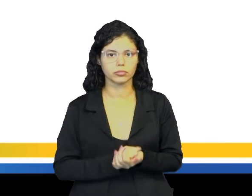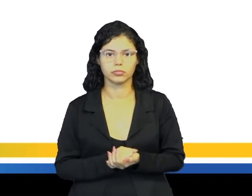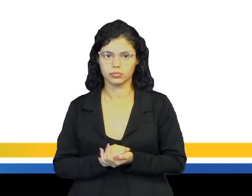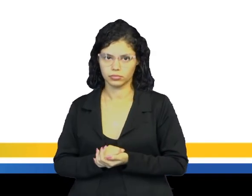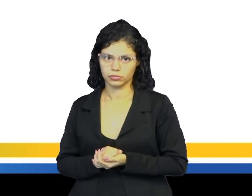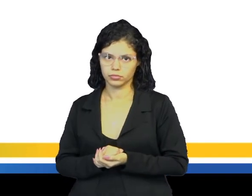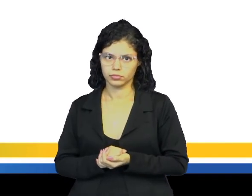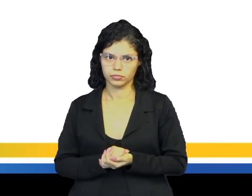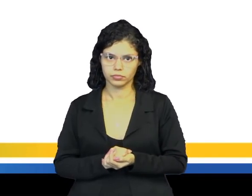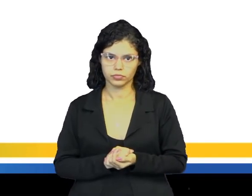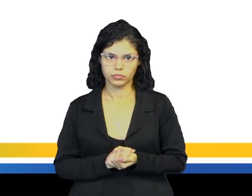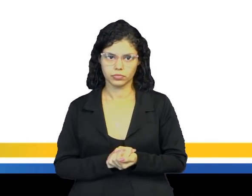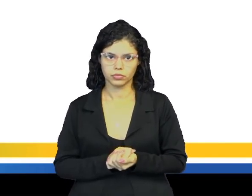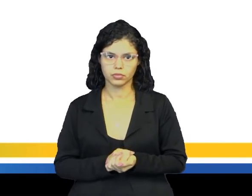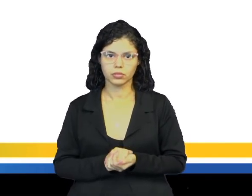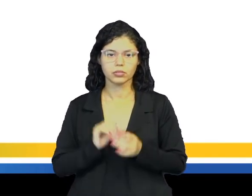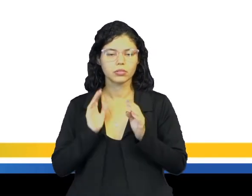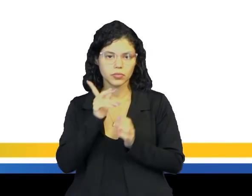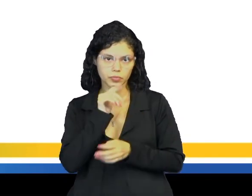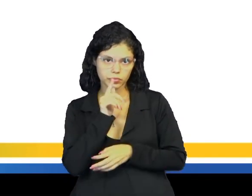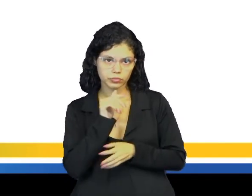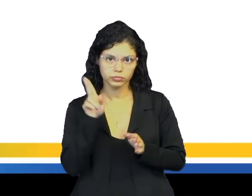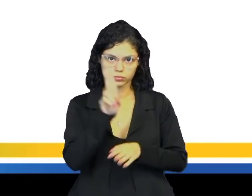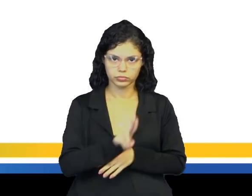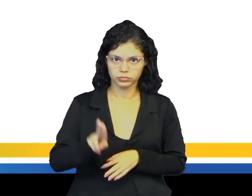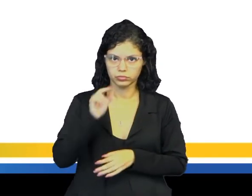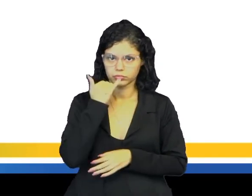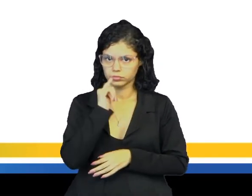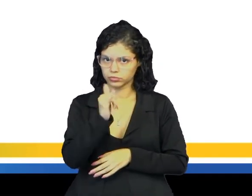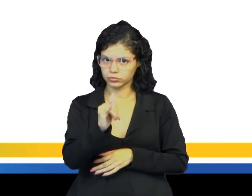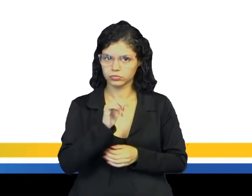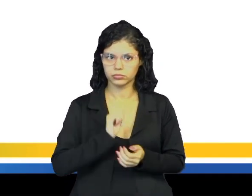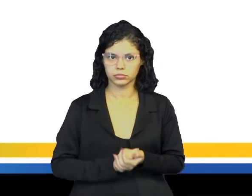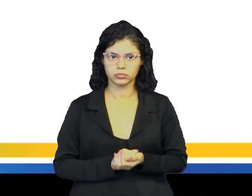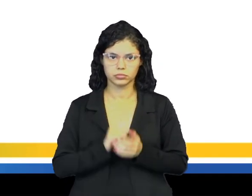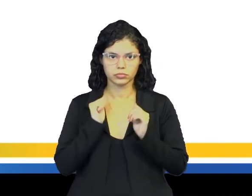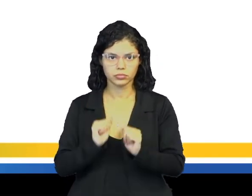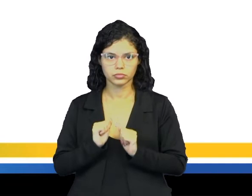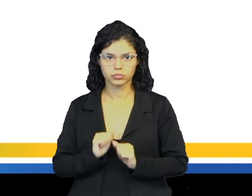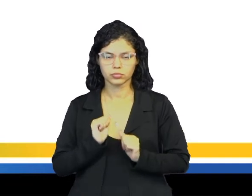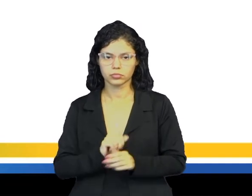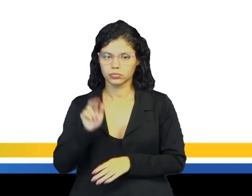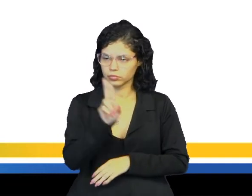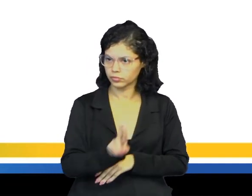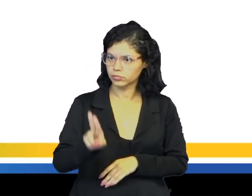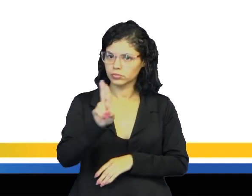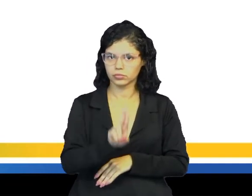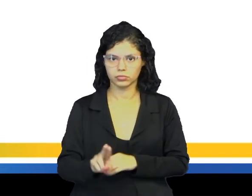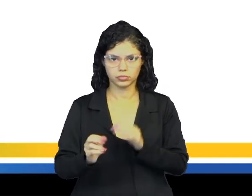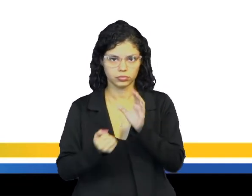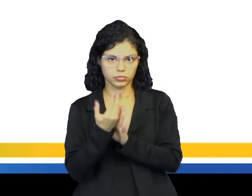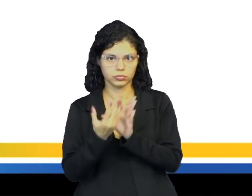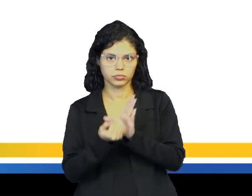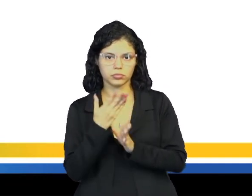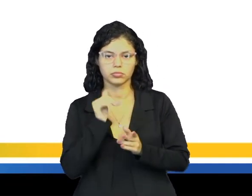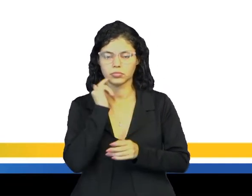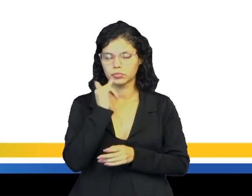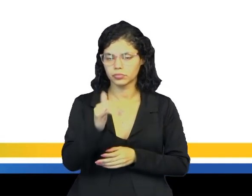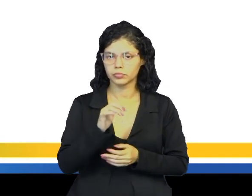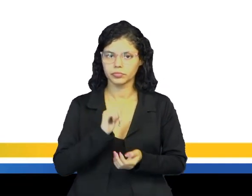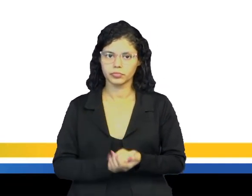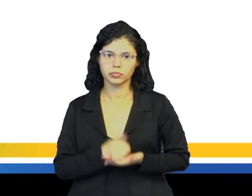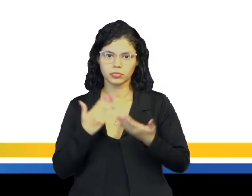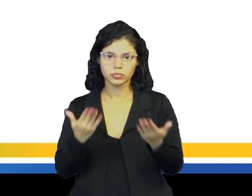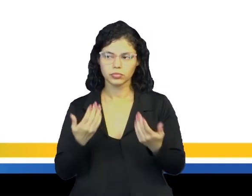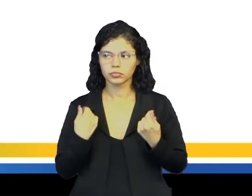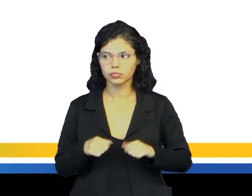precipitações. A água e o seu uso na energia elétrica. A água também pode ser utilizada na produção de energia elétrica.